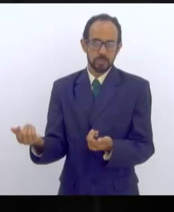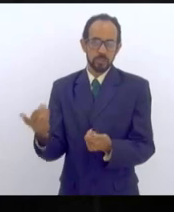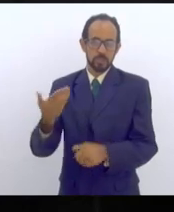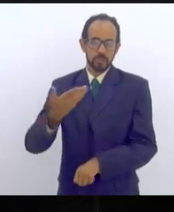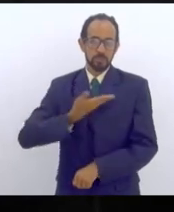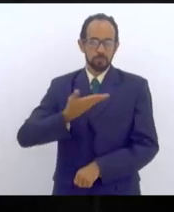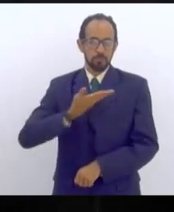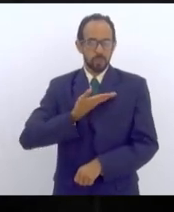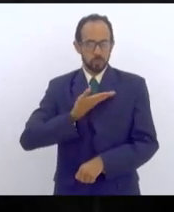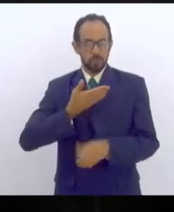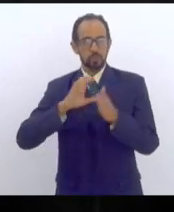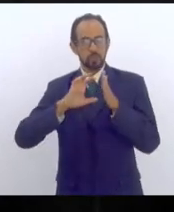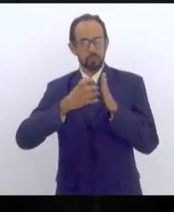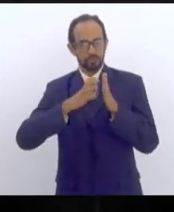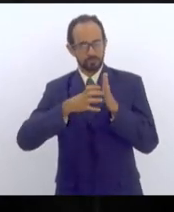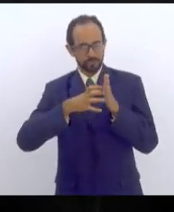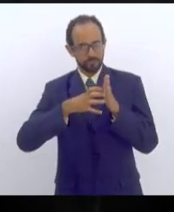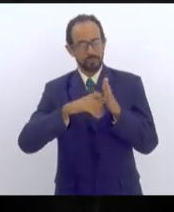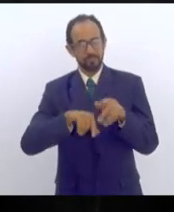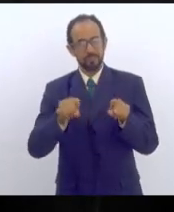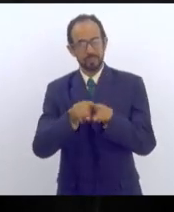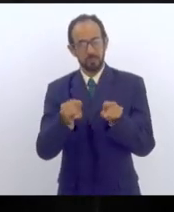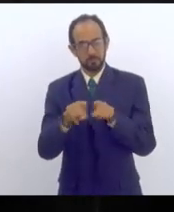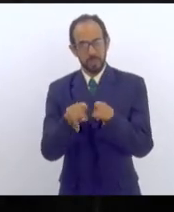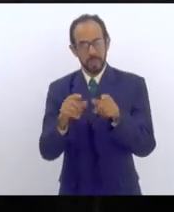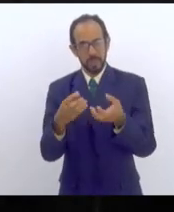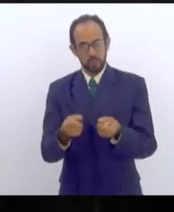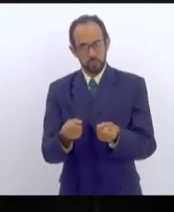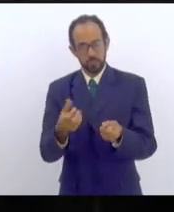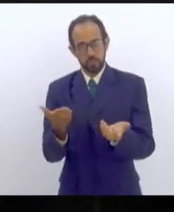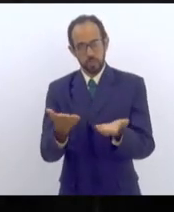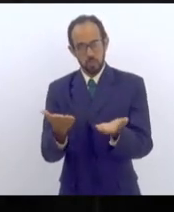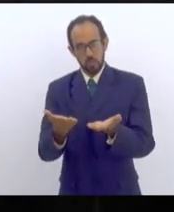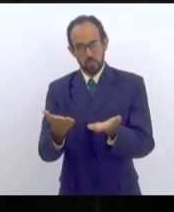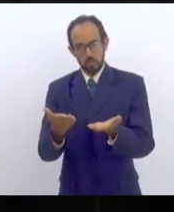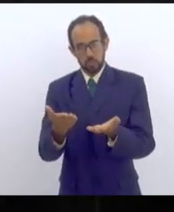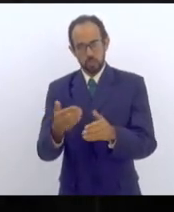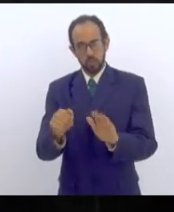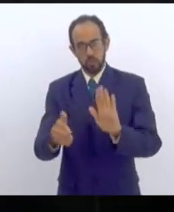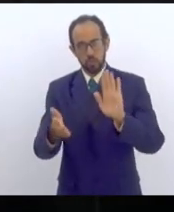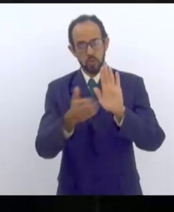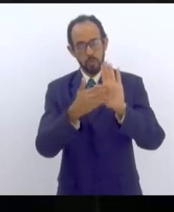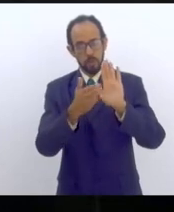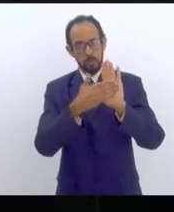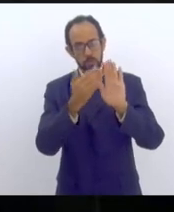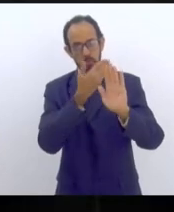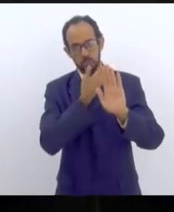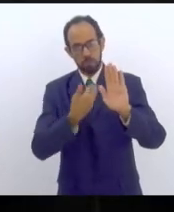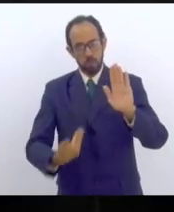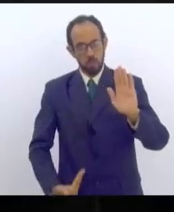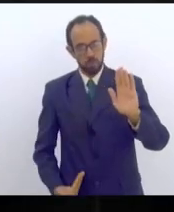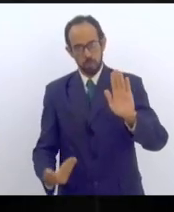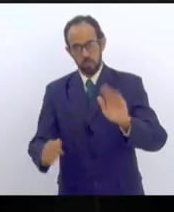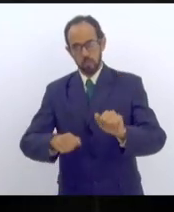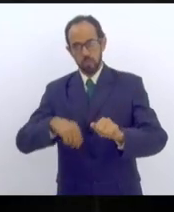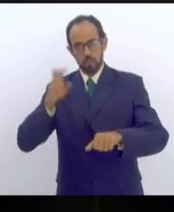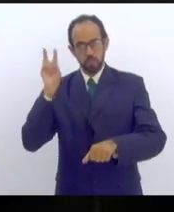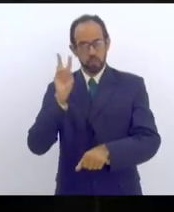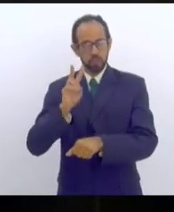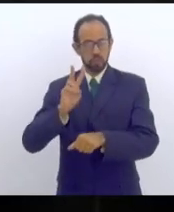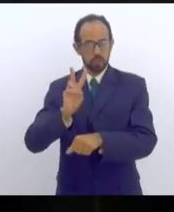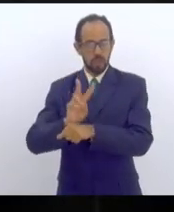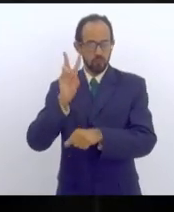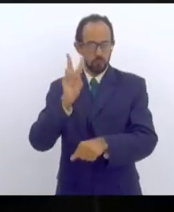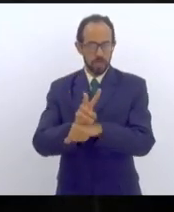bancada que assumem também no dia de hoje o compromisso público de defesa